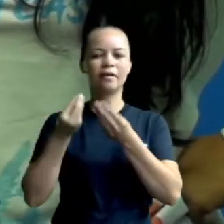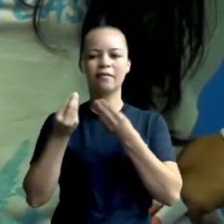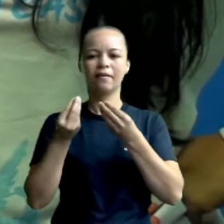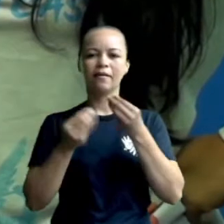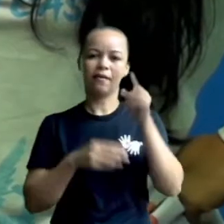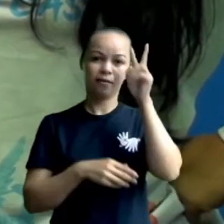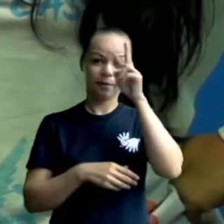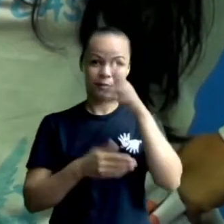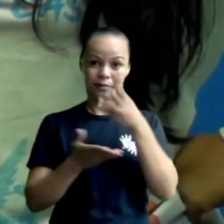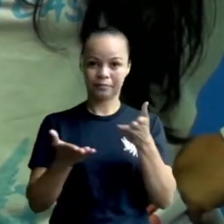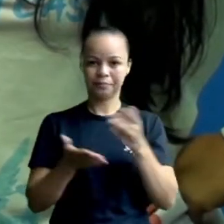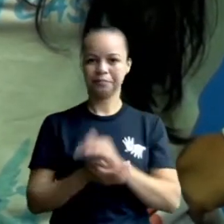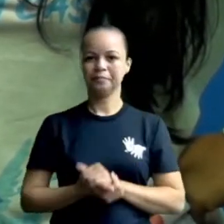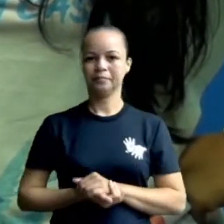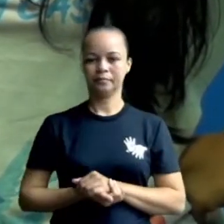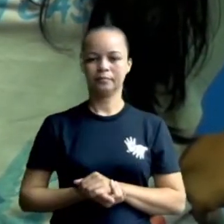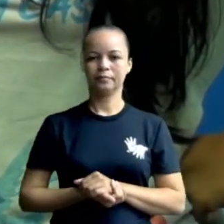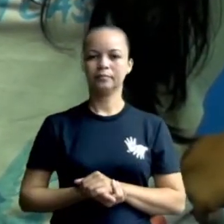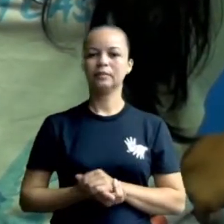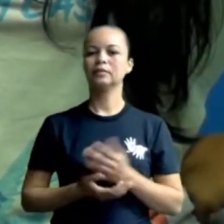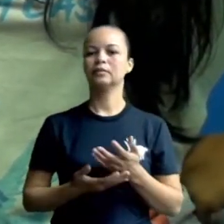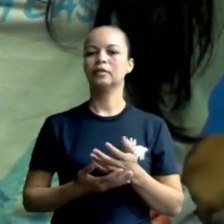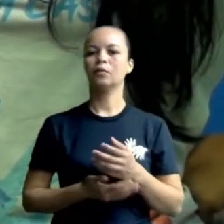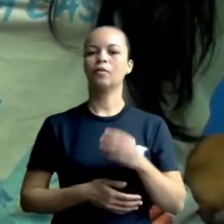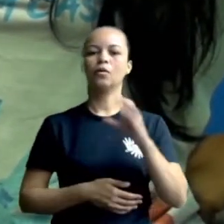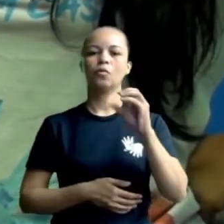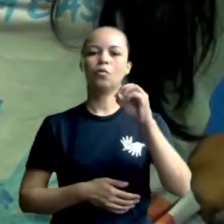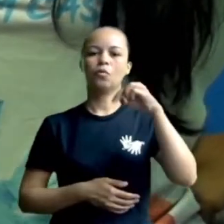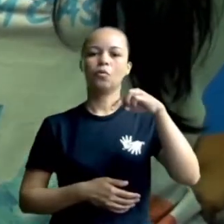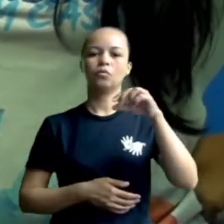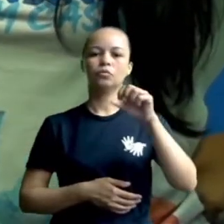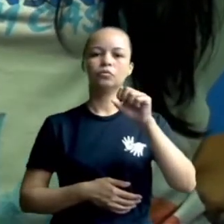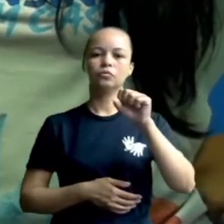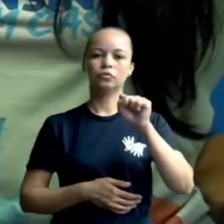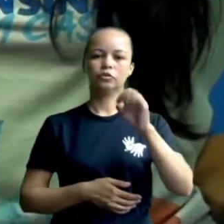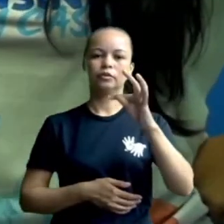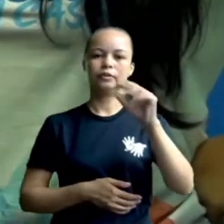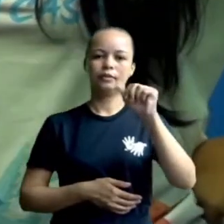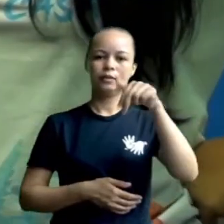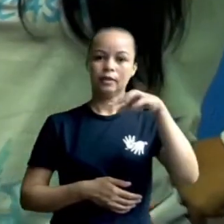lembra? É uma constante chamada de